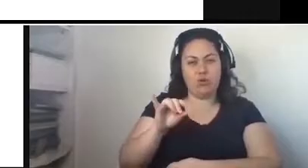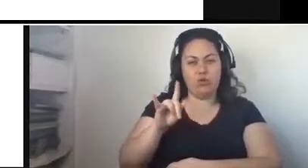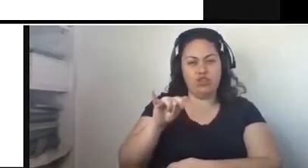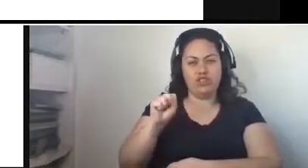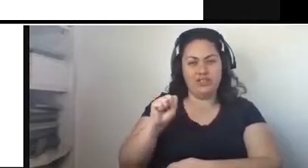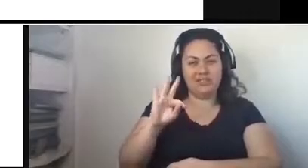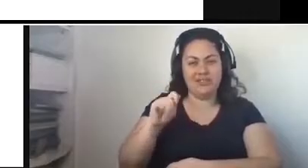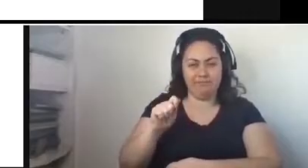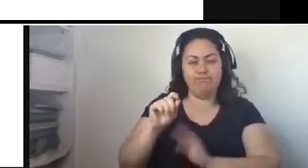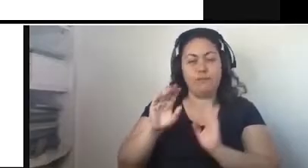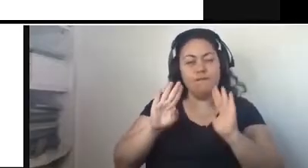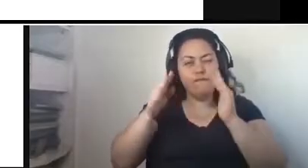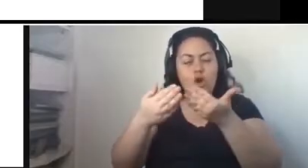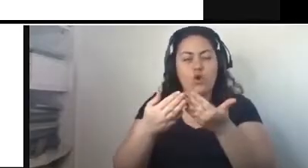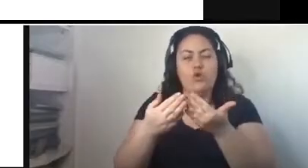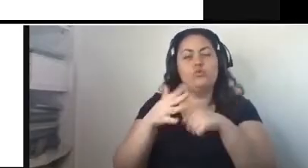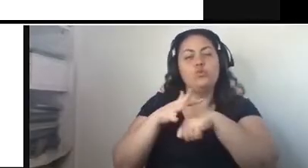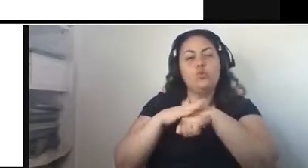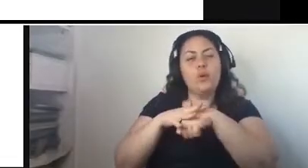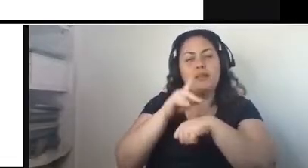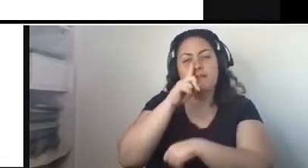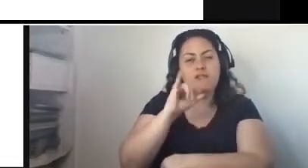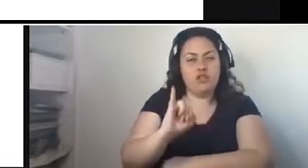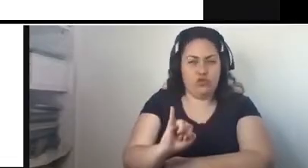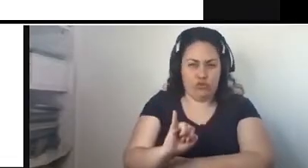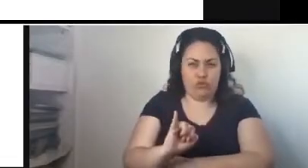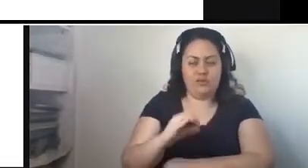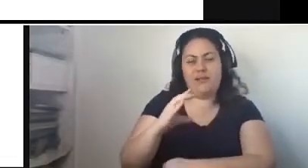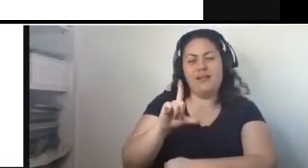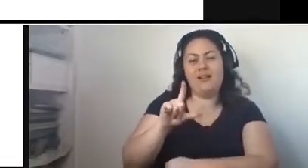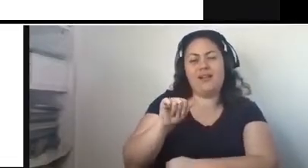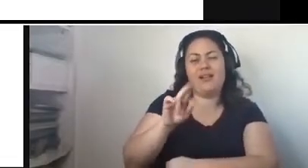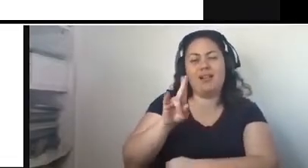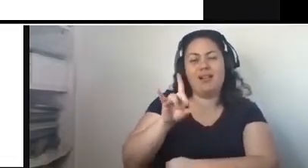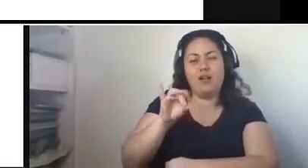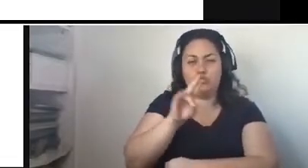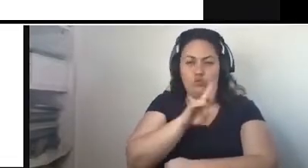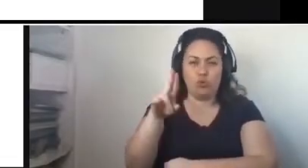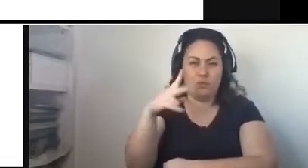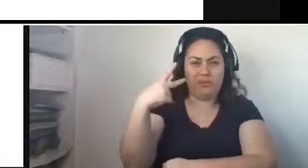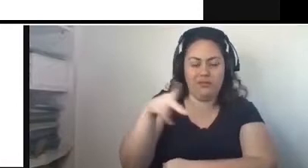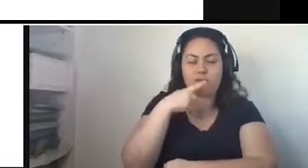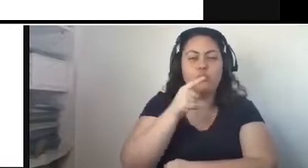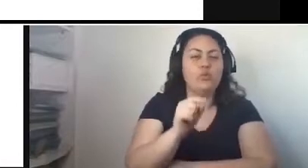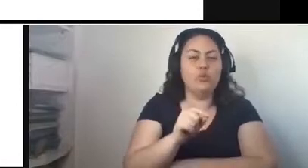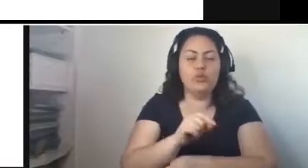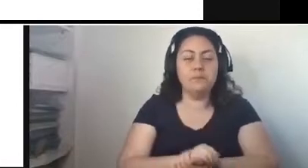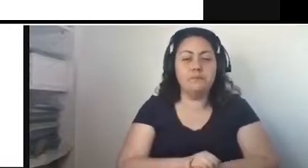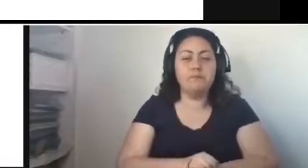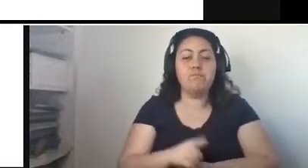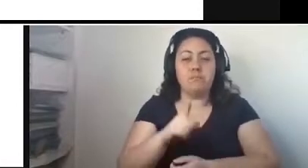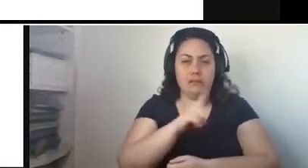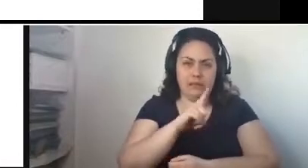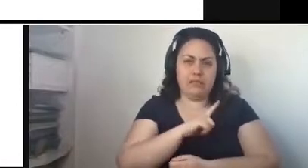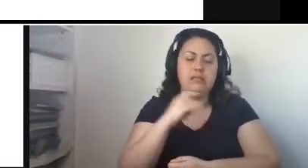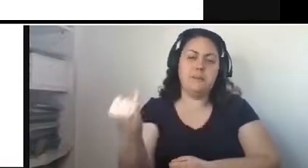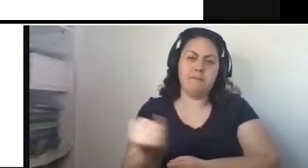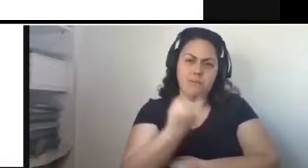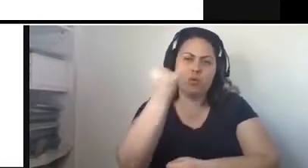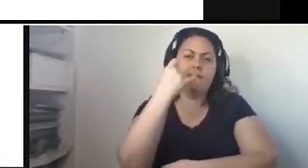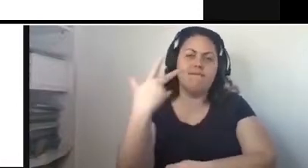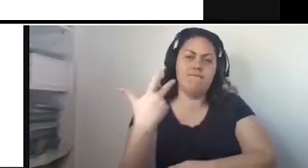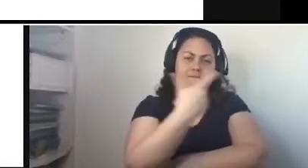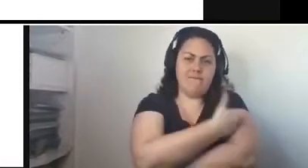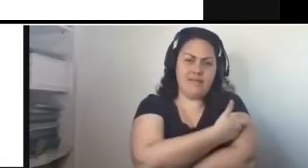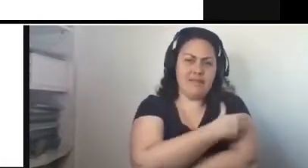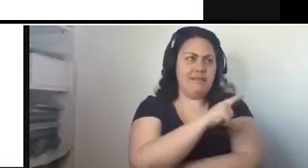infecciosas, o Cláudio Struchiner, disse, né, tão importante quanto as vacinas que